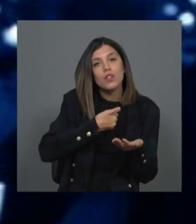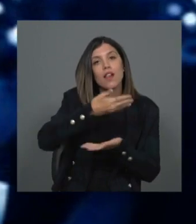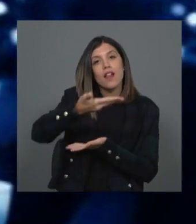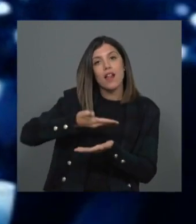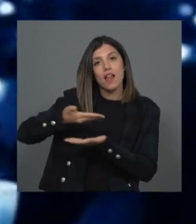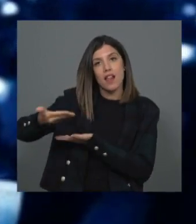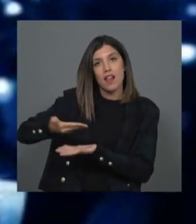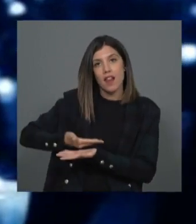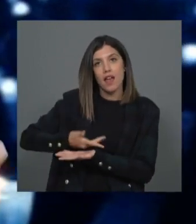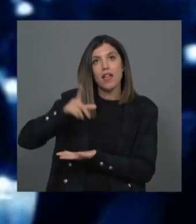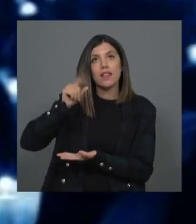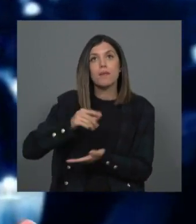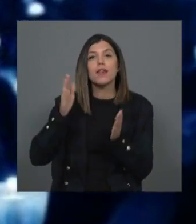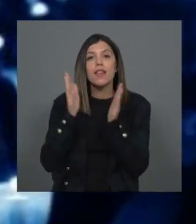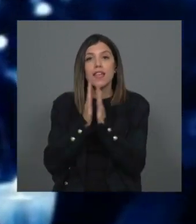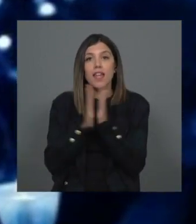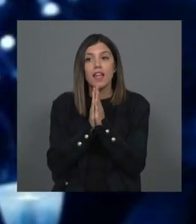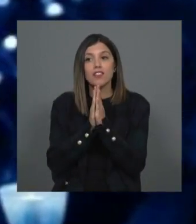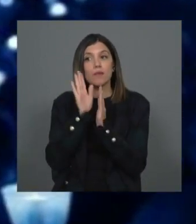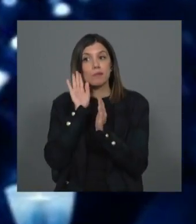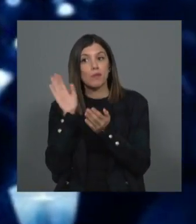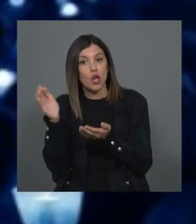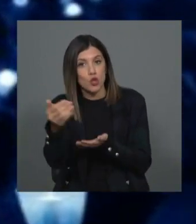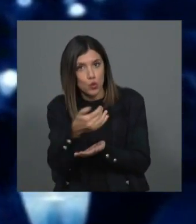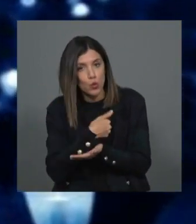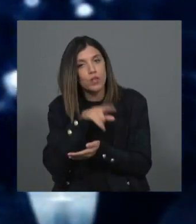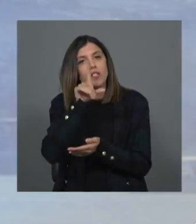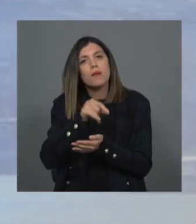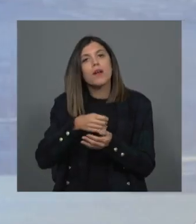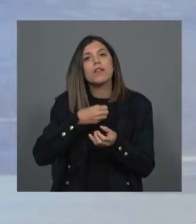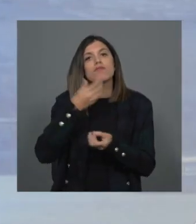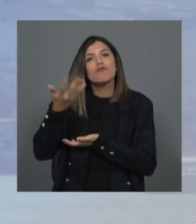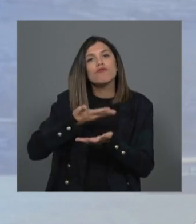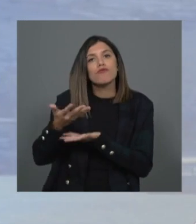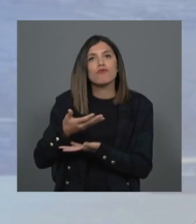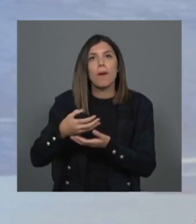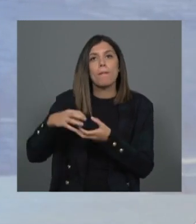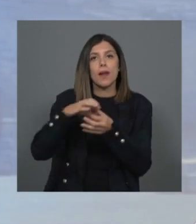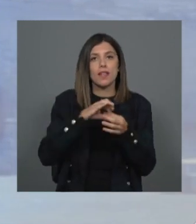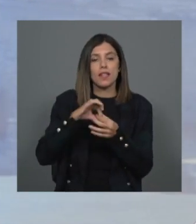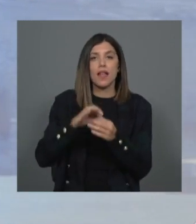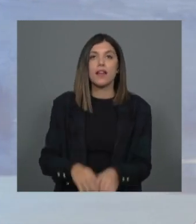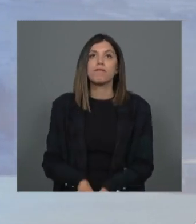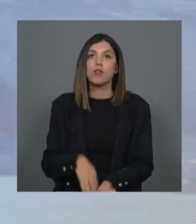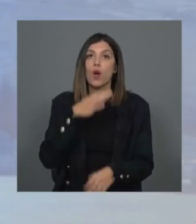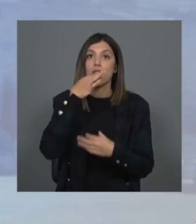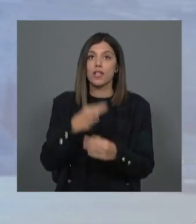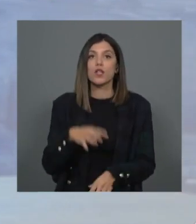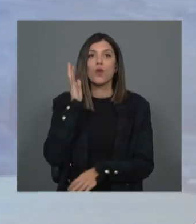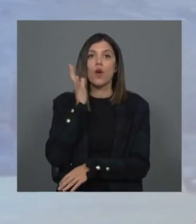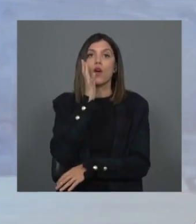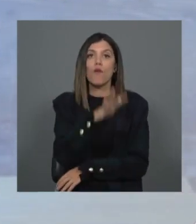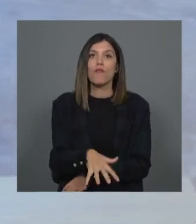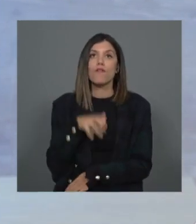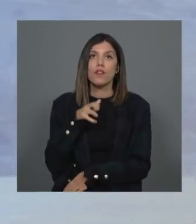uma Igreja à escuta e em saída, digamos assim. E acredito que este exercício, ou estas conferências, são desde logo